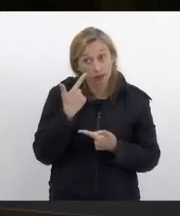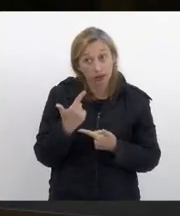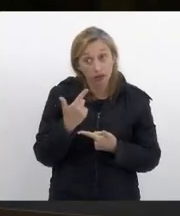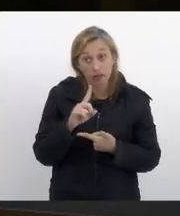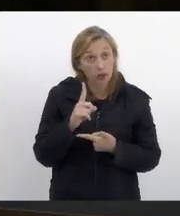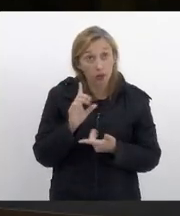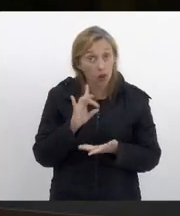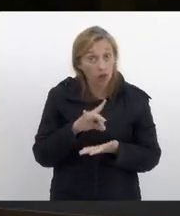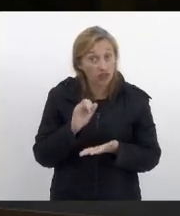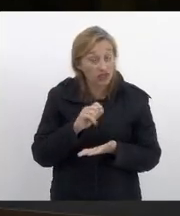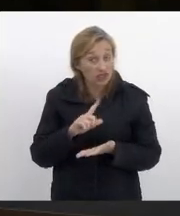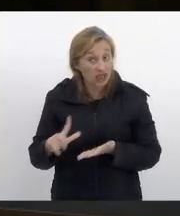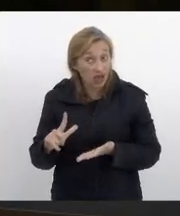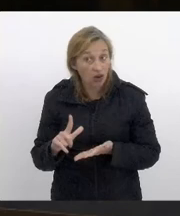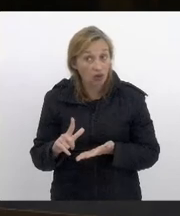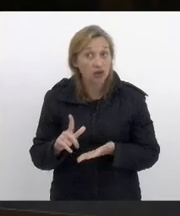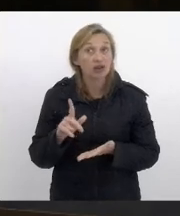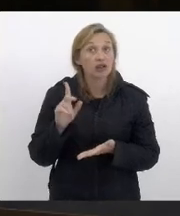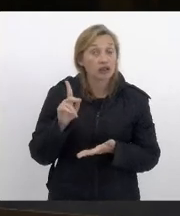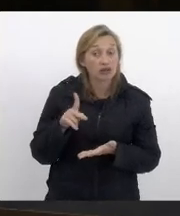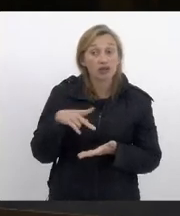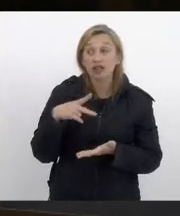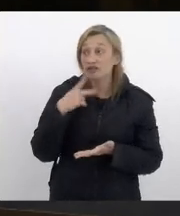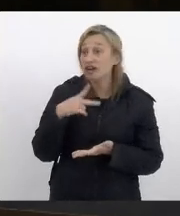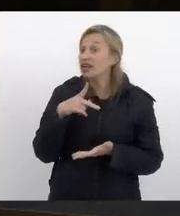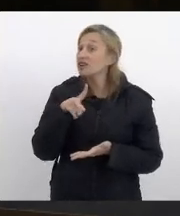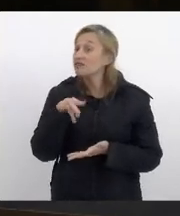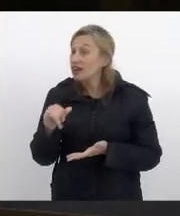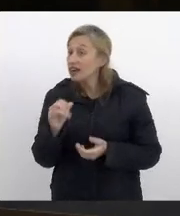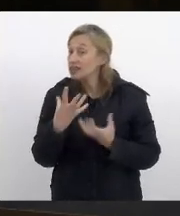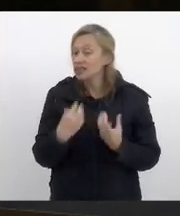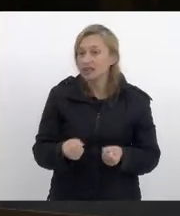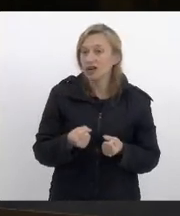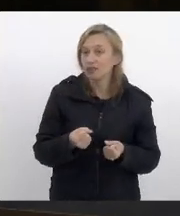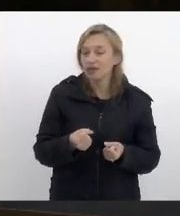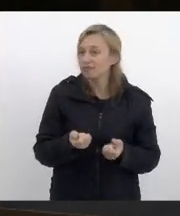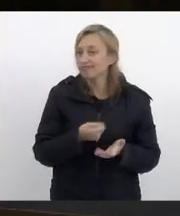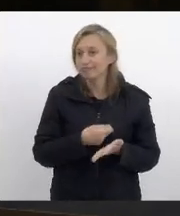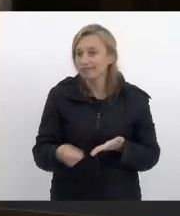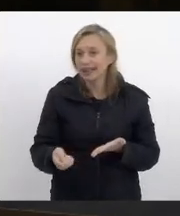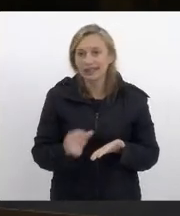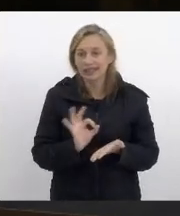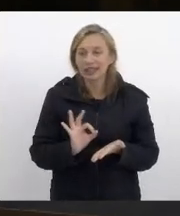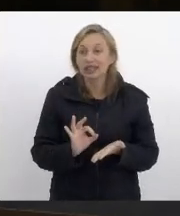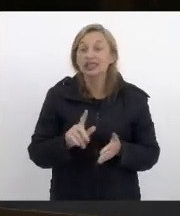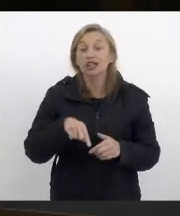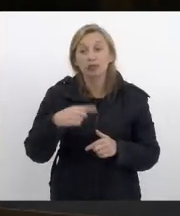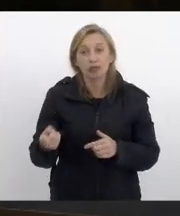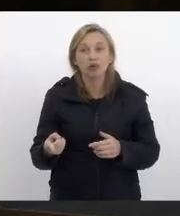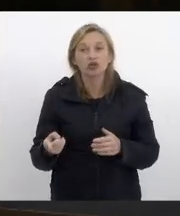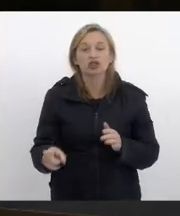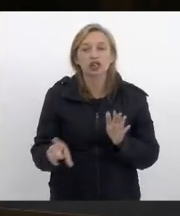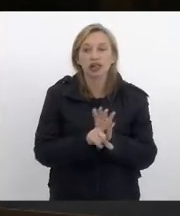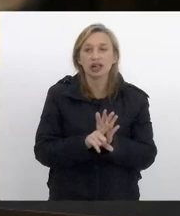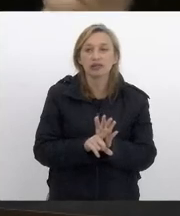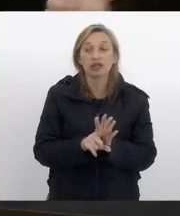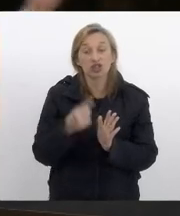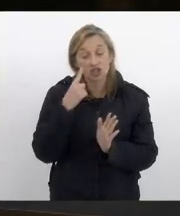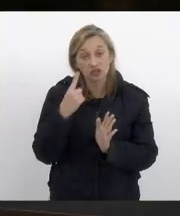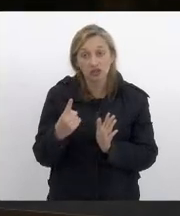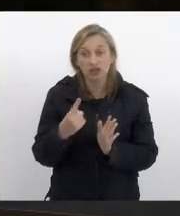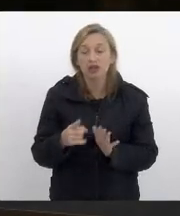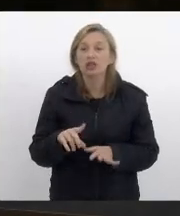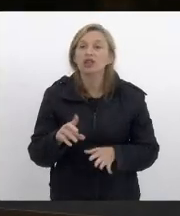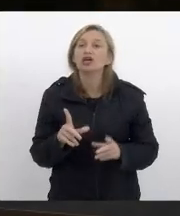é oficial, eles estão dizendo que vão aceitar, mas não tem ainda, porque depois que passar a lei, a gente submete a ele, como